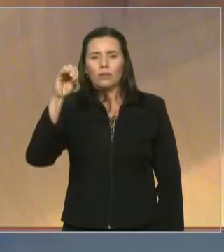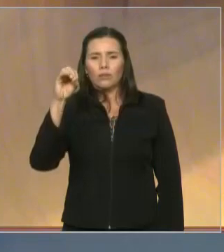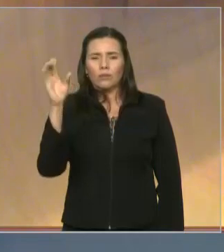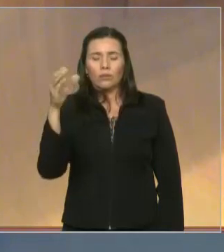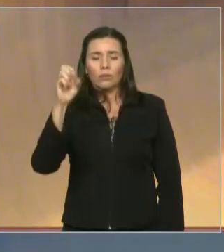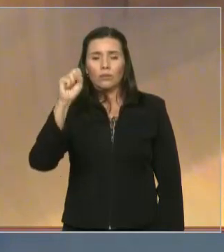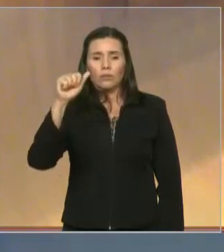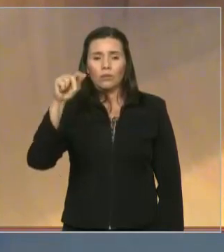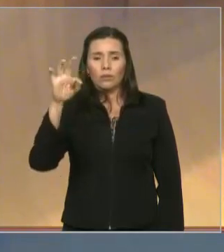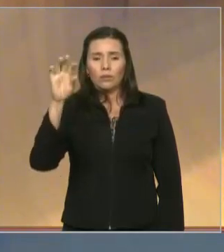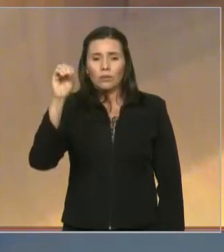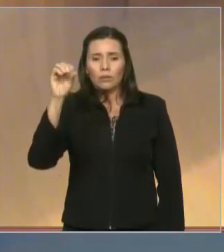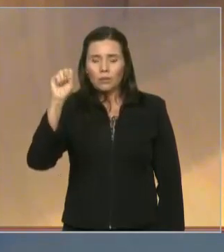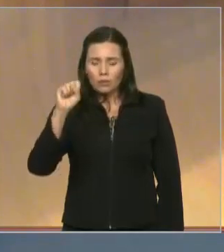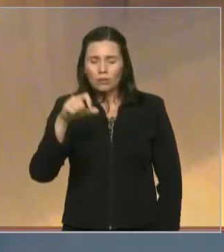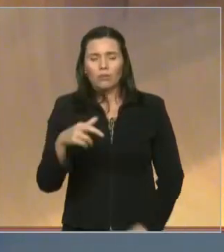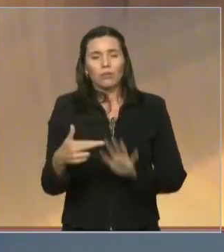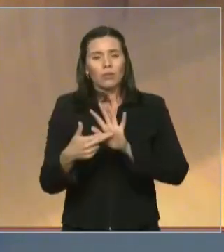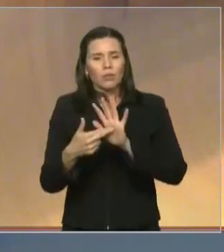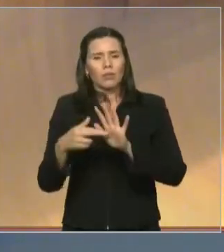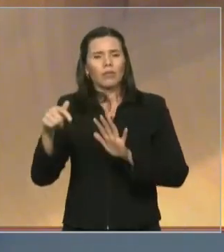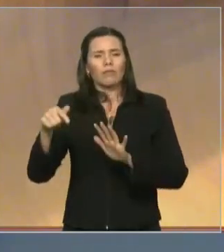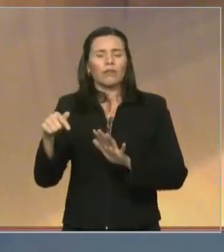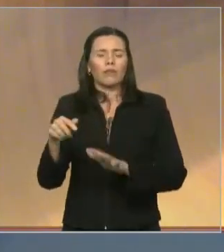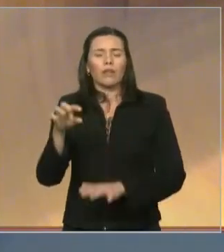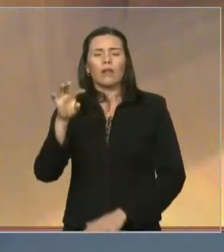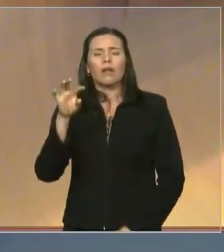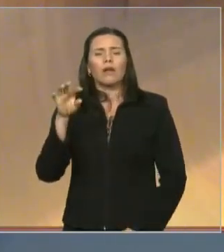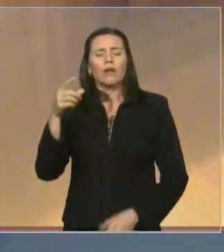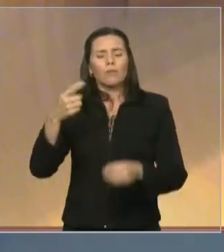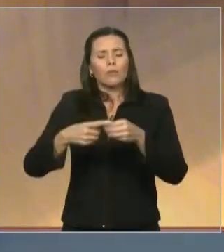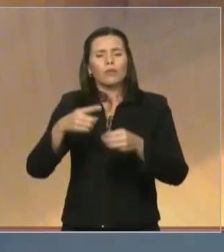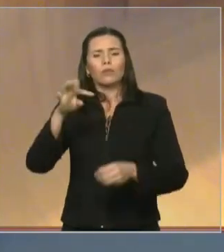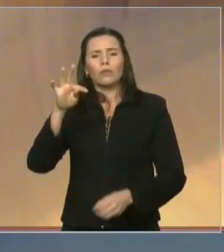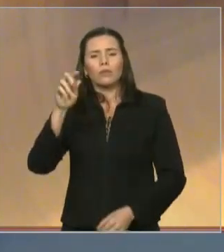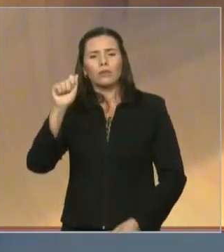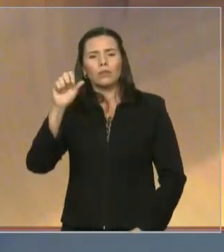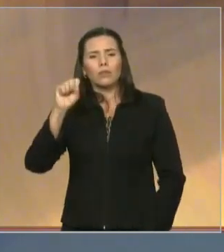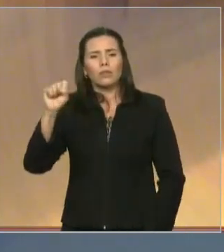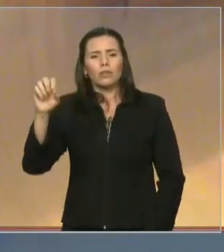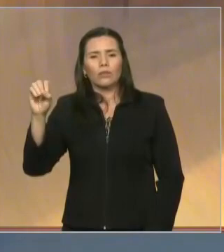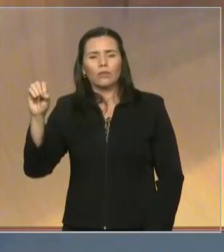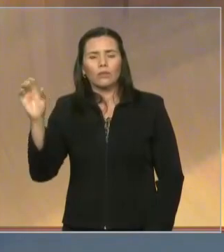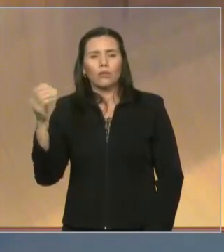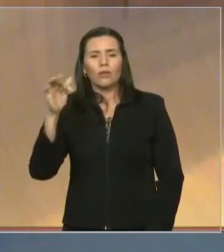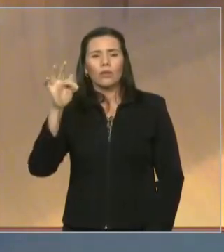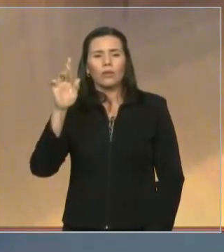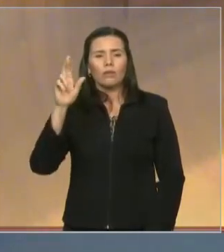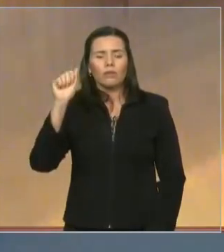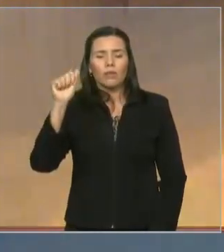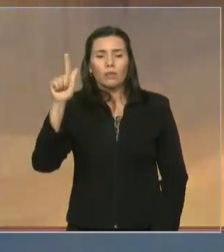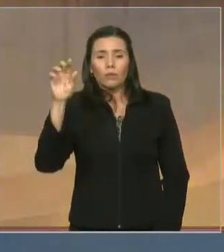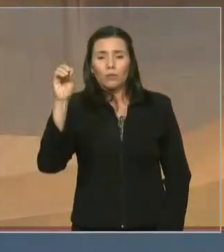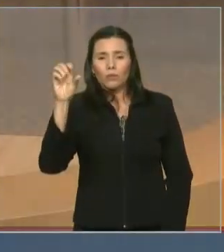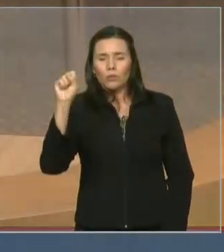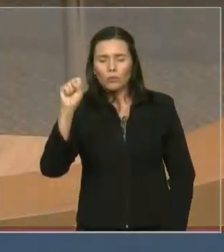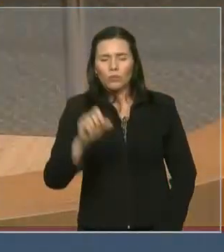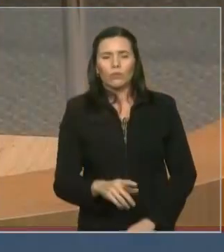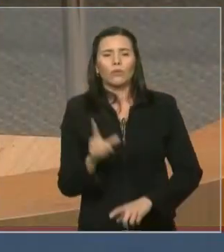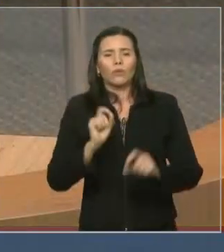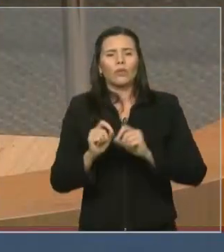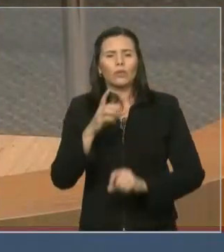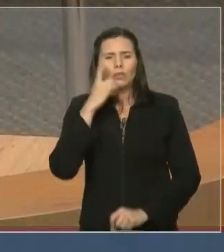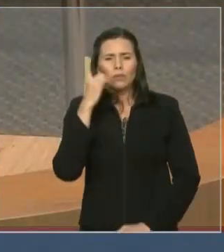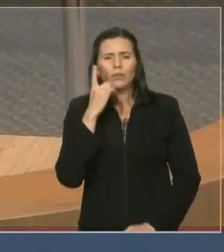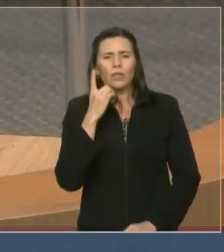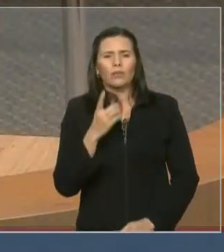município de Tato Fragoso. Porque os deputados do passado, eles limitavam o quê? A criar vilas, criar comarcas, consertar ruas. Não